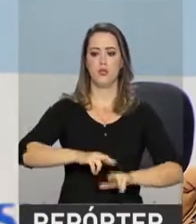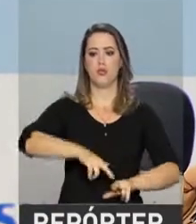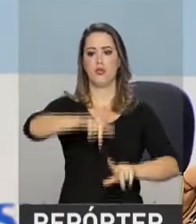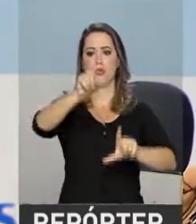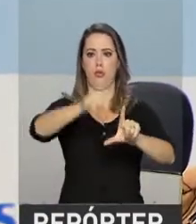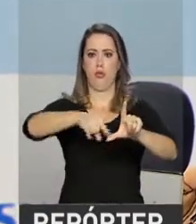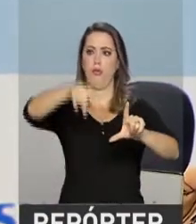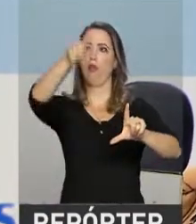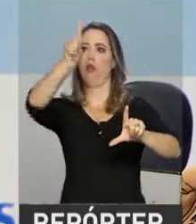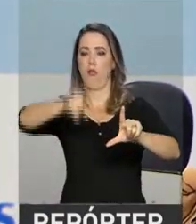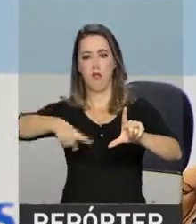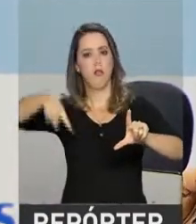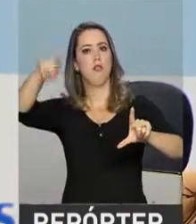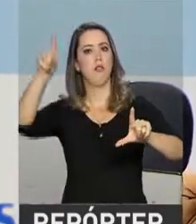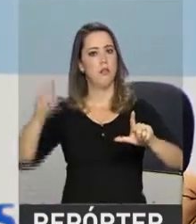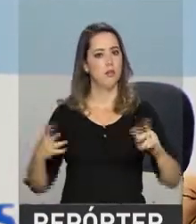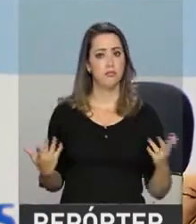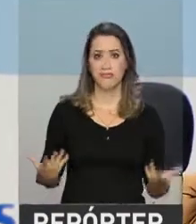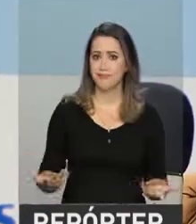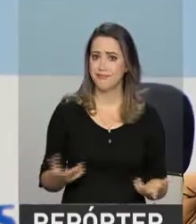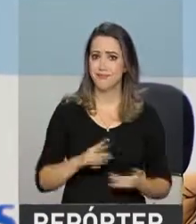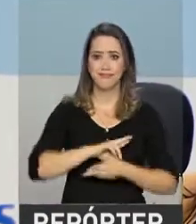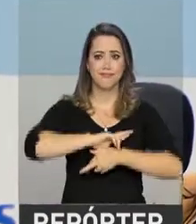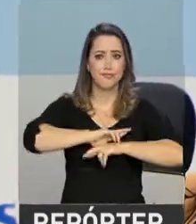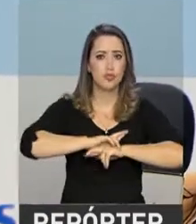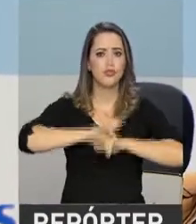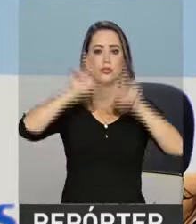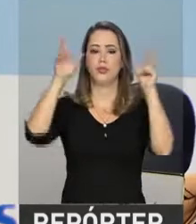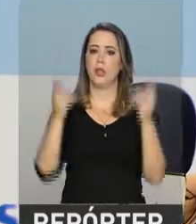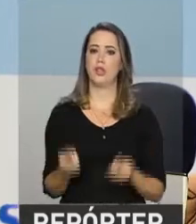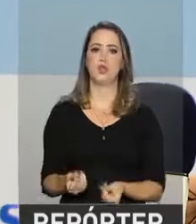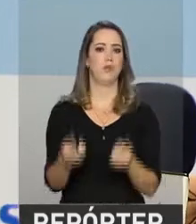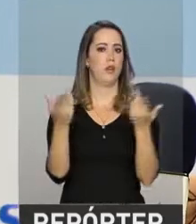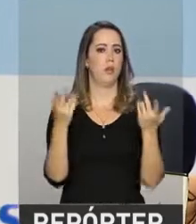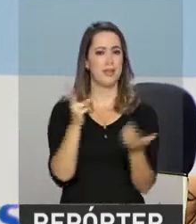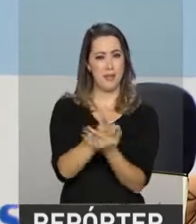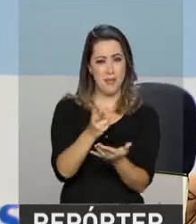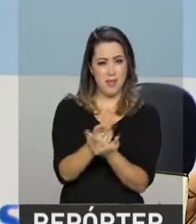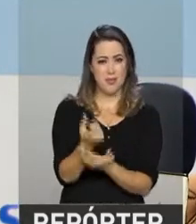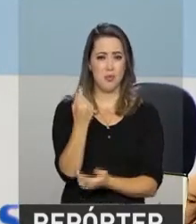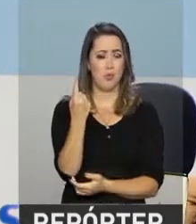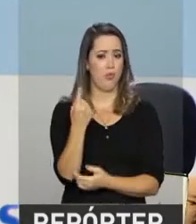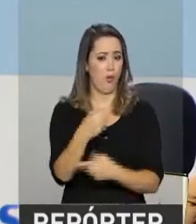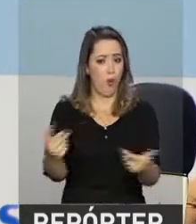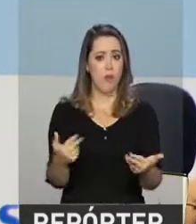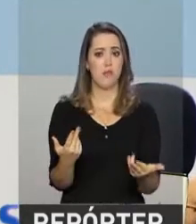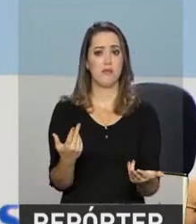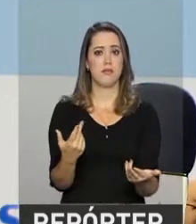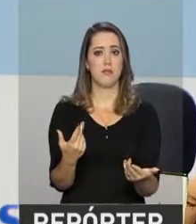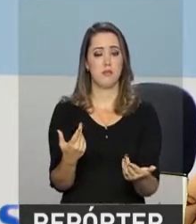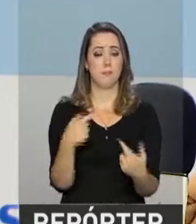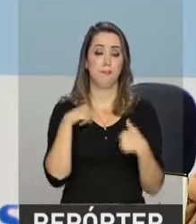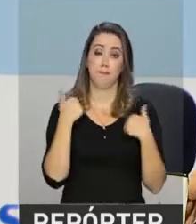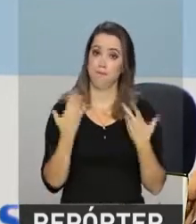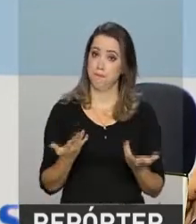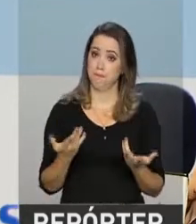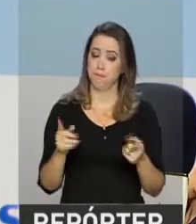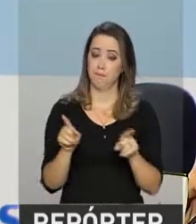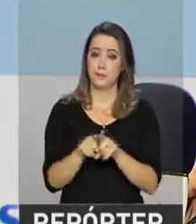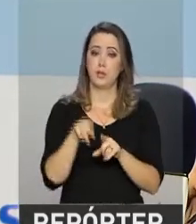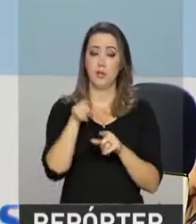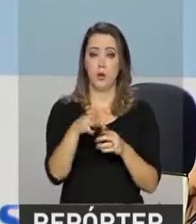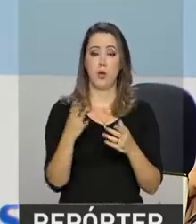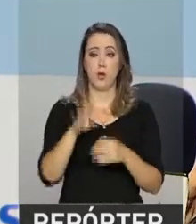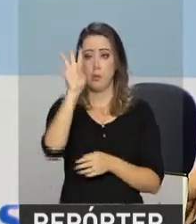brasil variações enormes né então o objetivo do ministério ao publicar essas atas de registro de